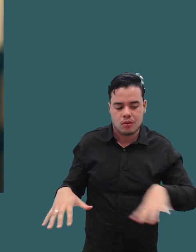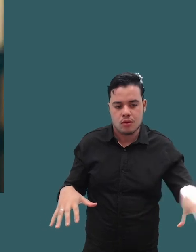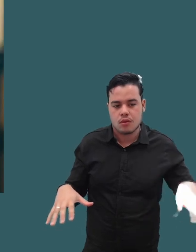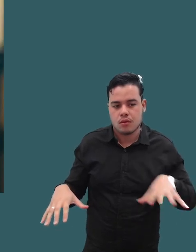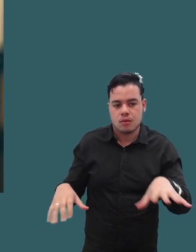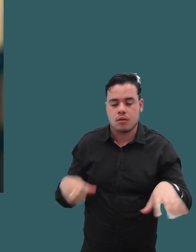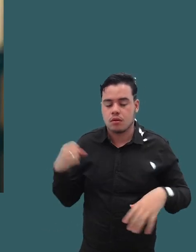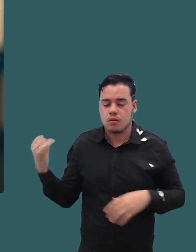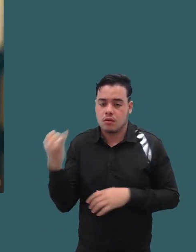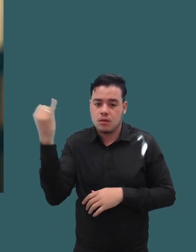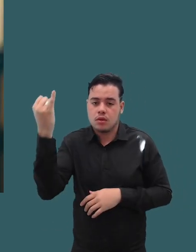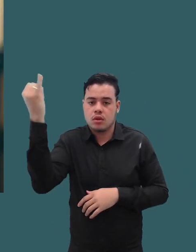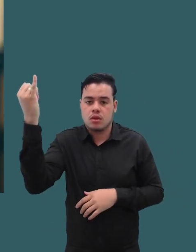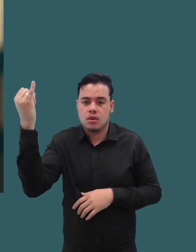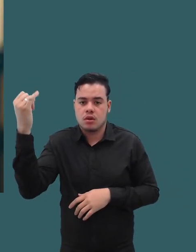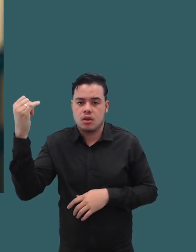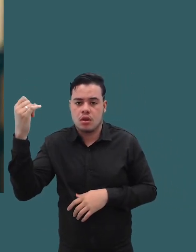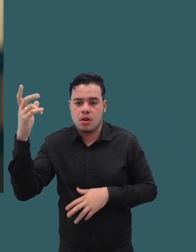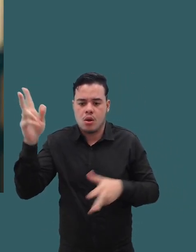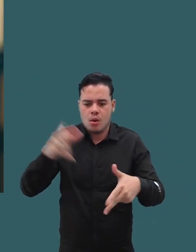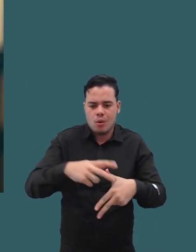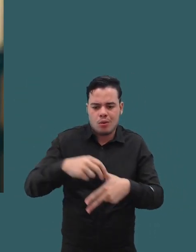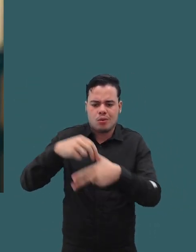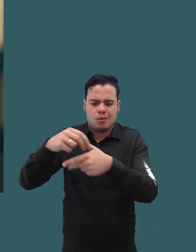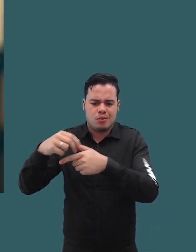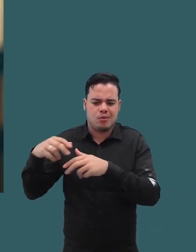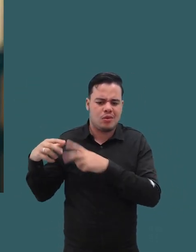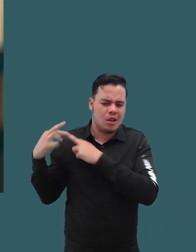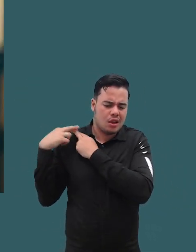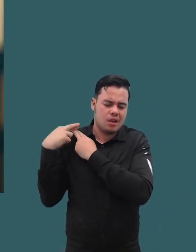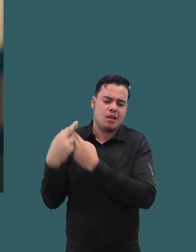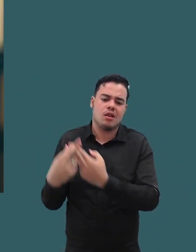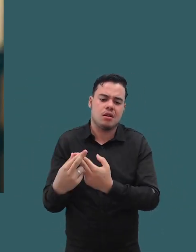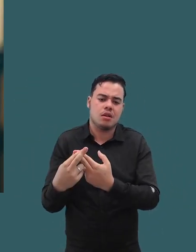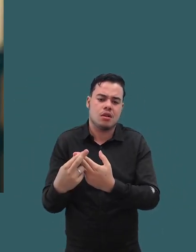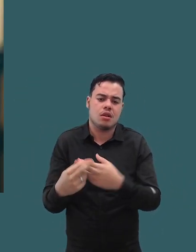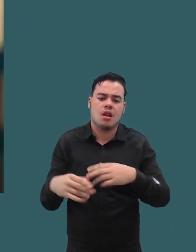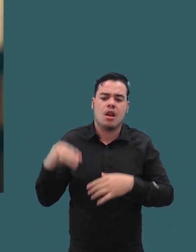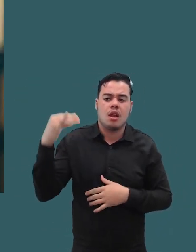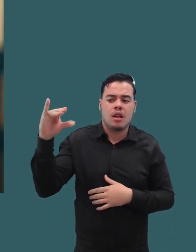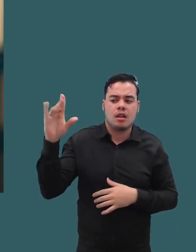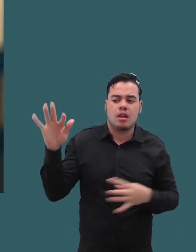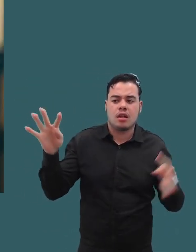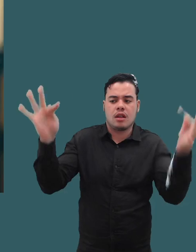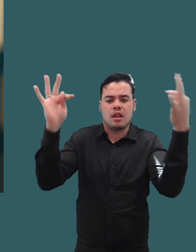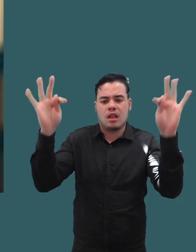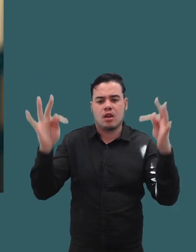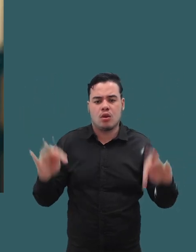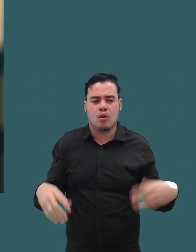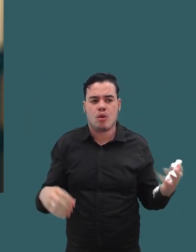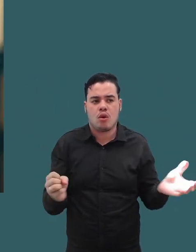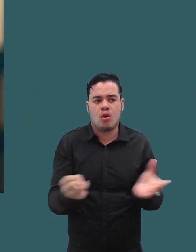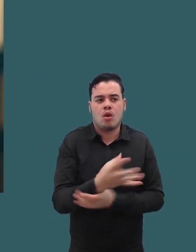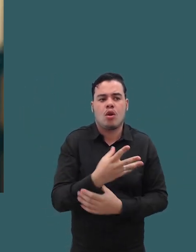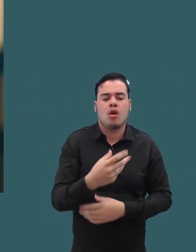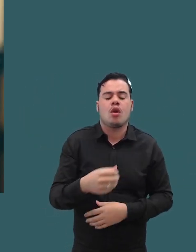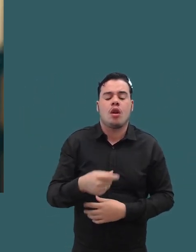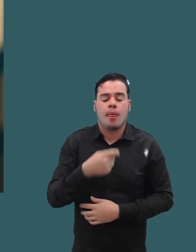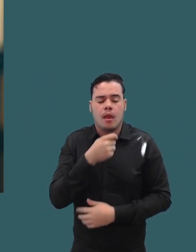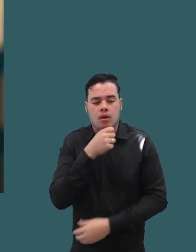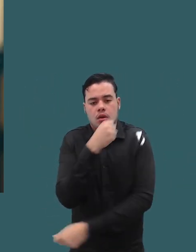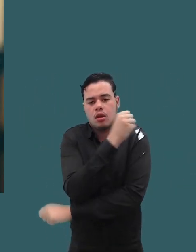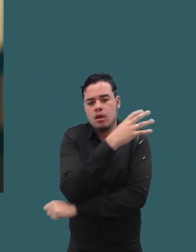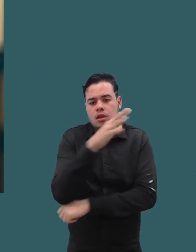forma, predominam, prevalecem na divulgação científica: a ciência, tecnologia, inovação e jornalismo ambiental.